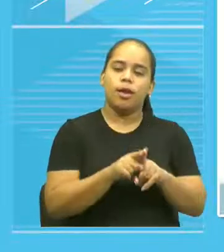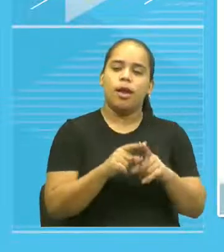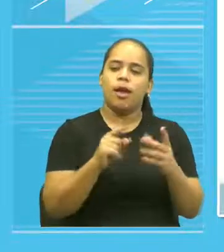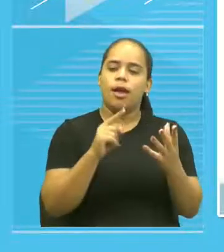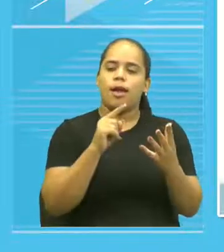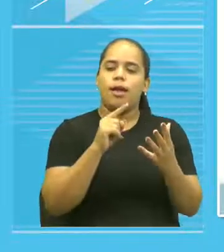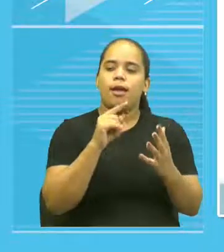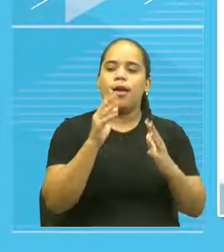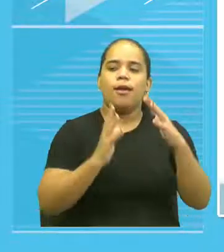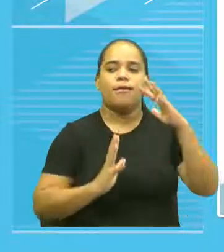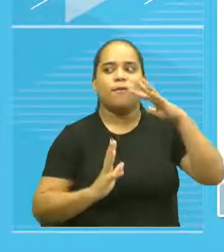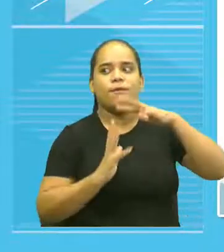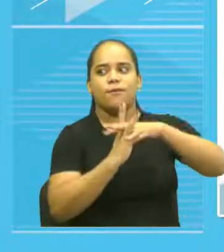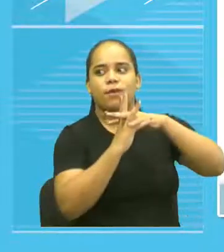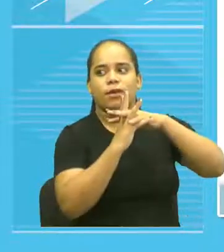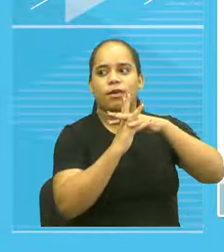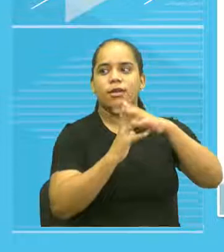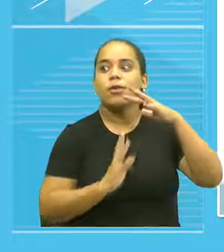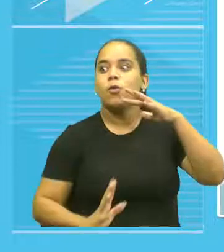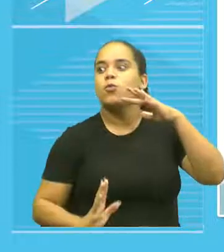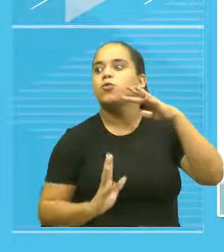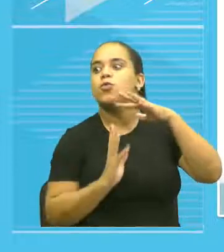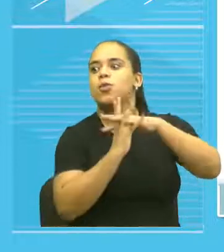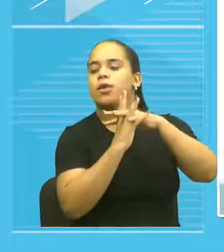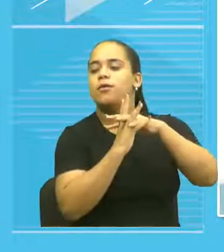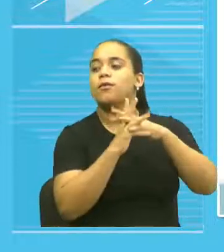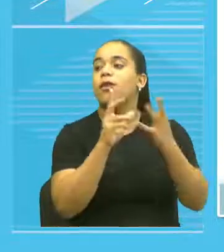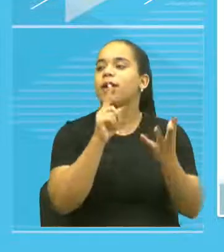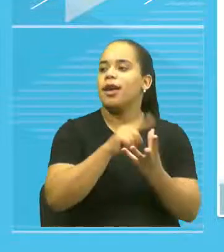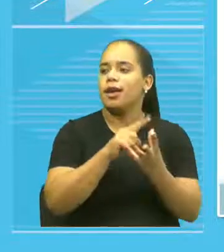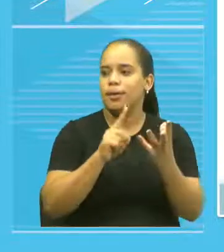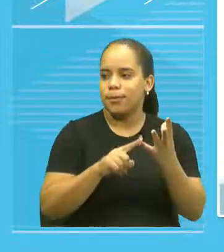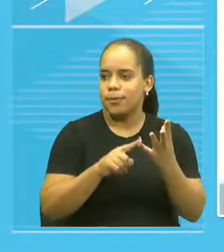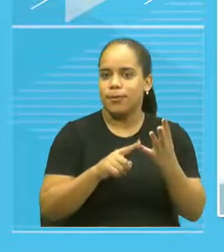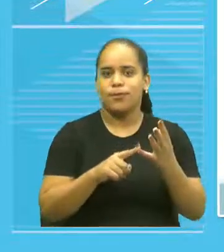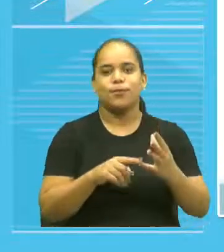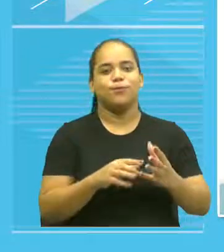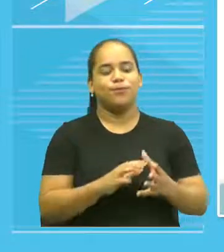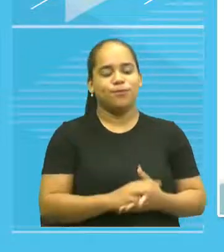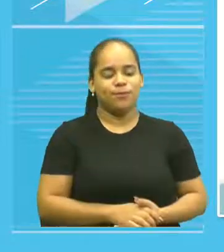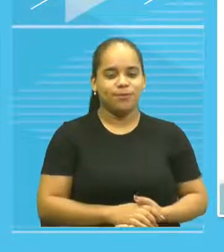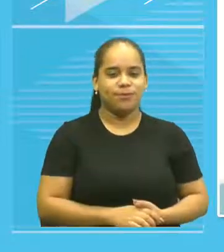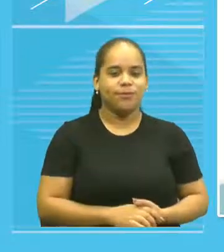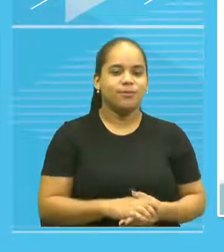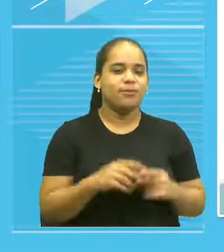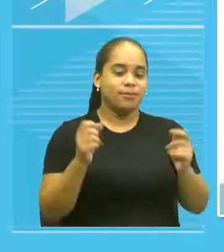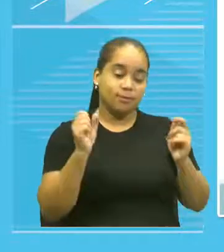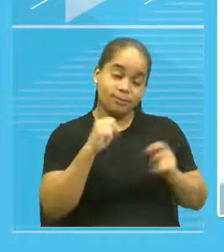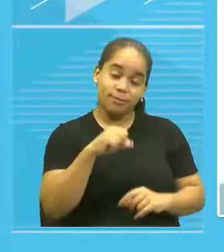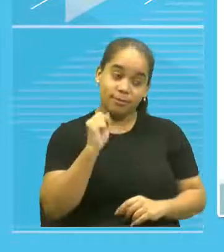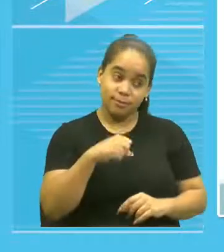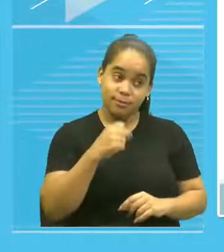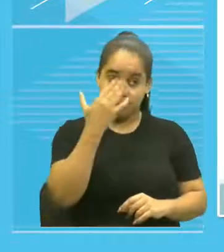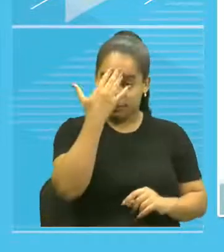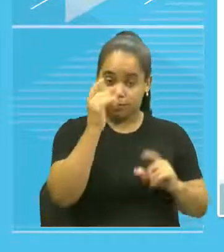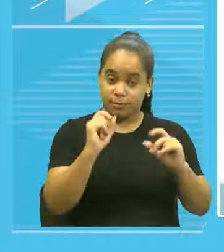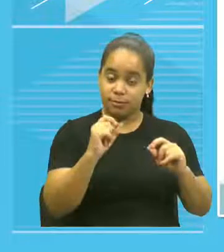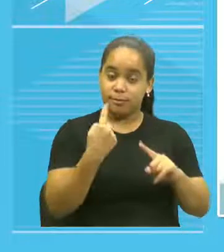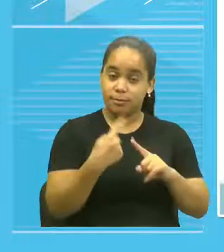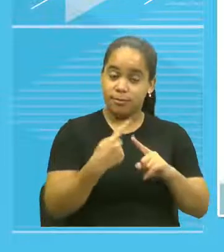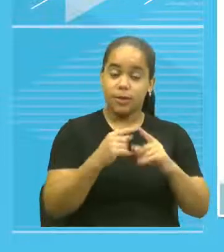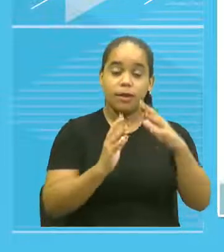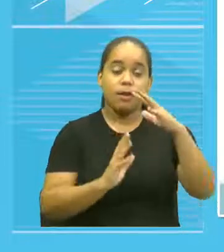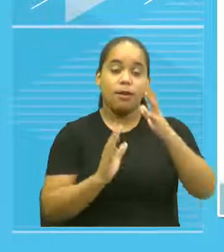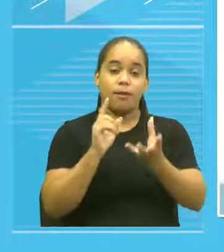as consoantes aproximou-se o que agora trazer minha primeira série para roça em vocês sabem por quê que